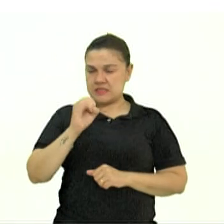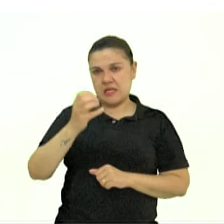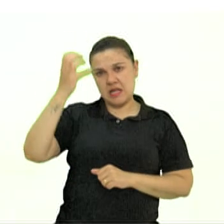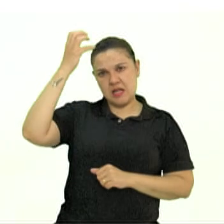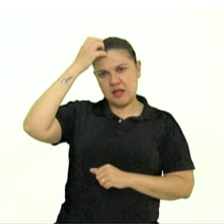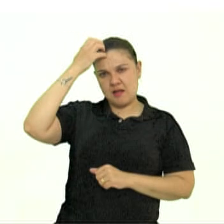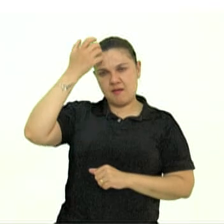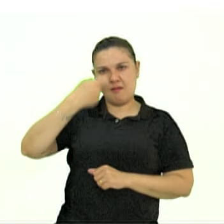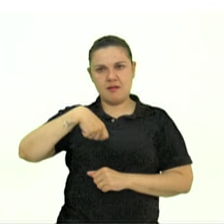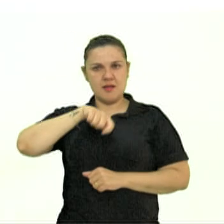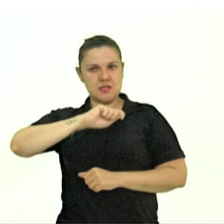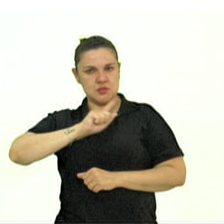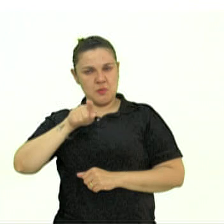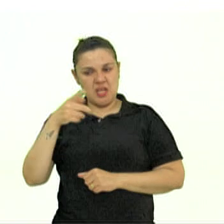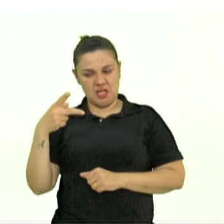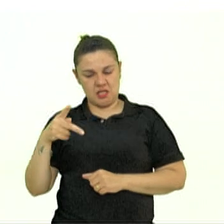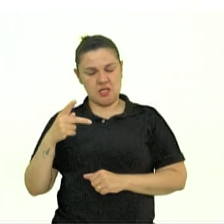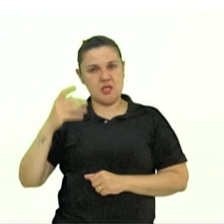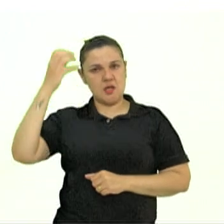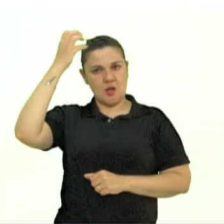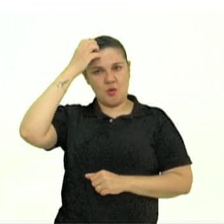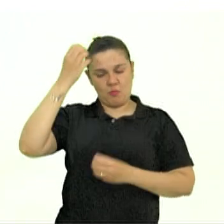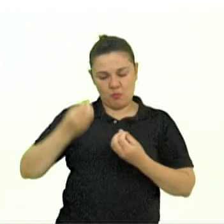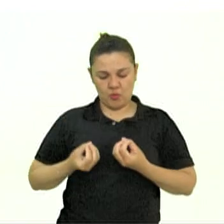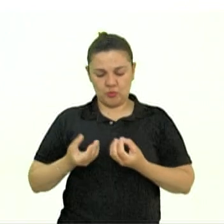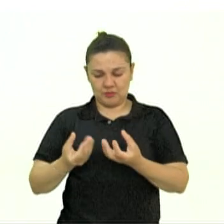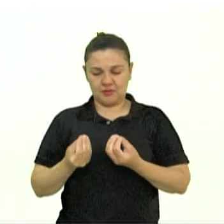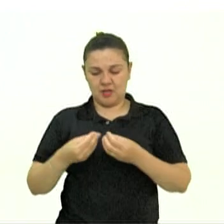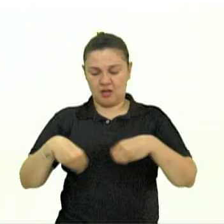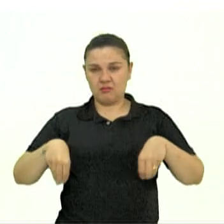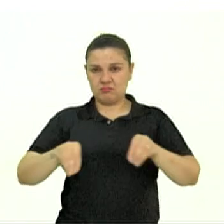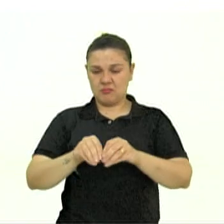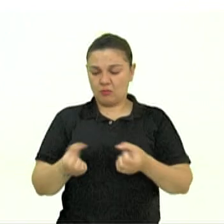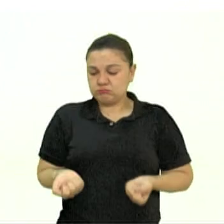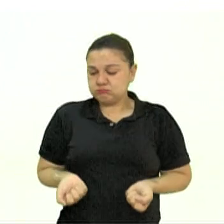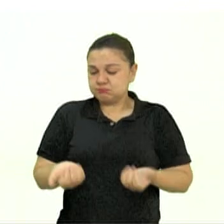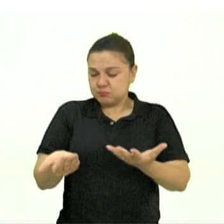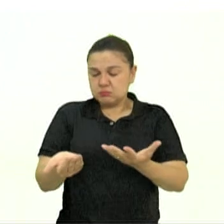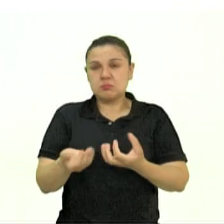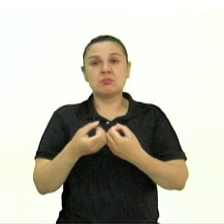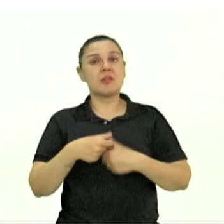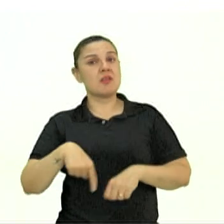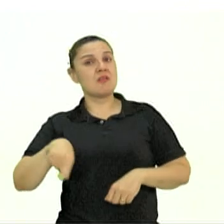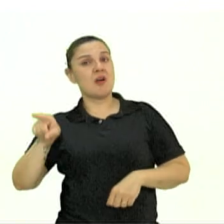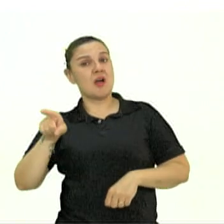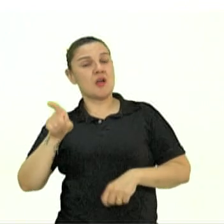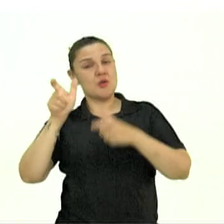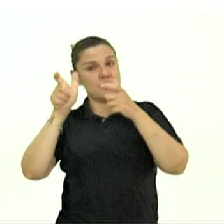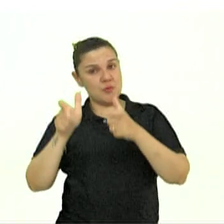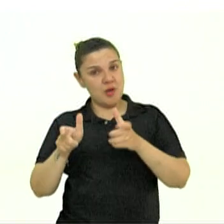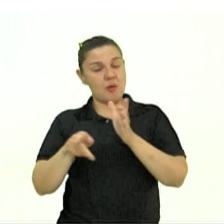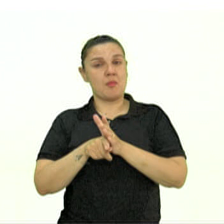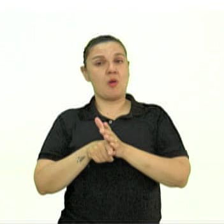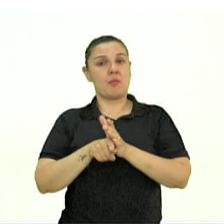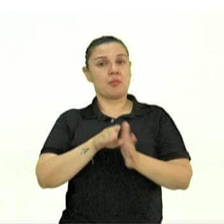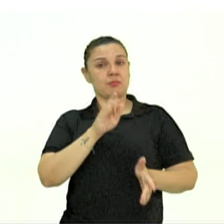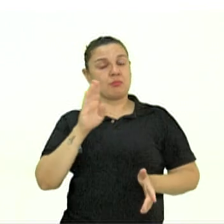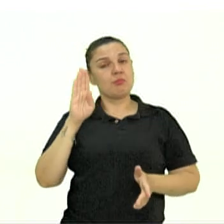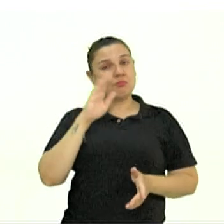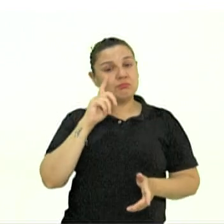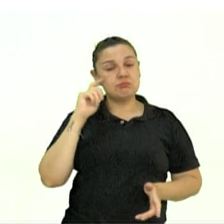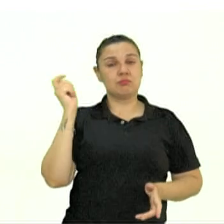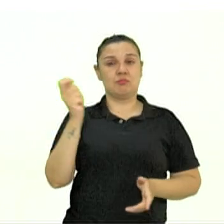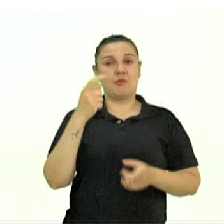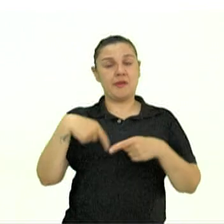se o rei de Espanha ao teu rei quer dar terras com mão larga, que lhe dê Buenos Aires e Correntes, e outras, que tem